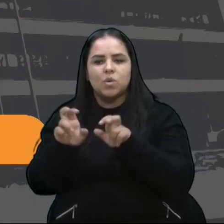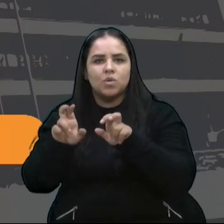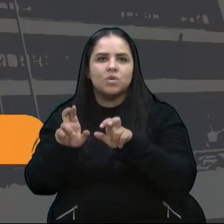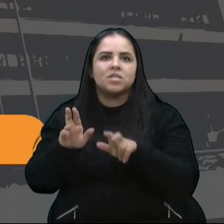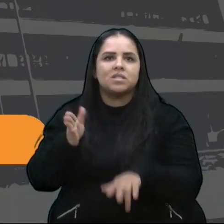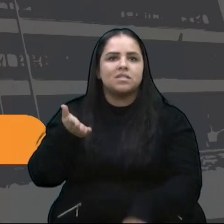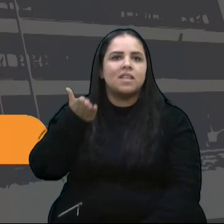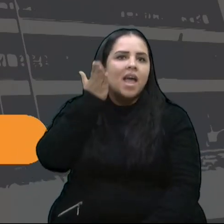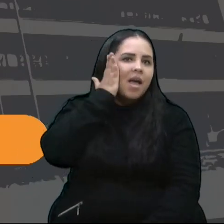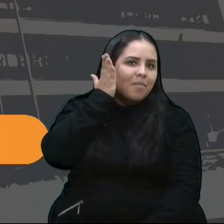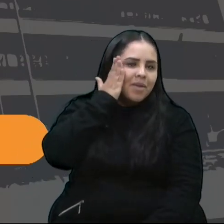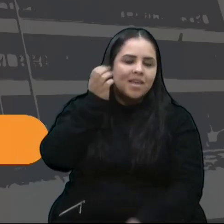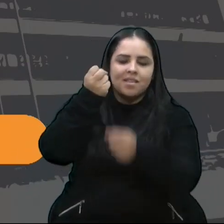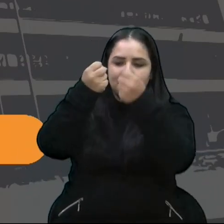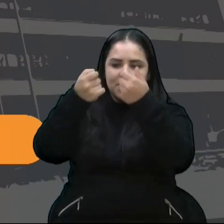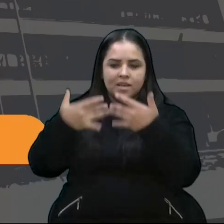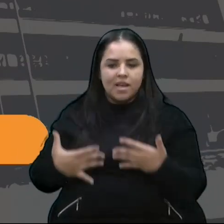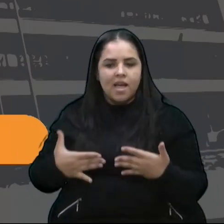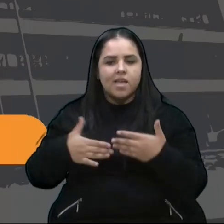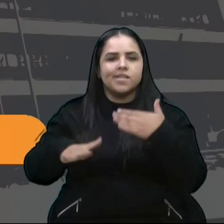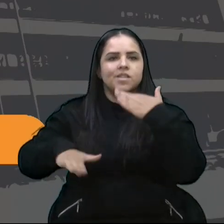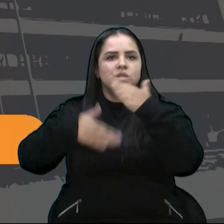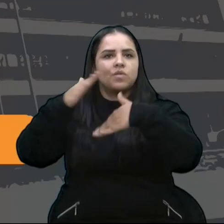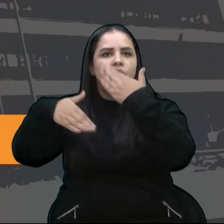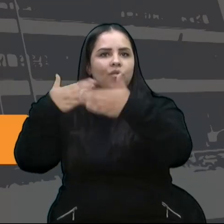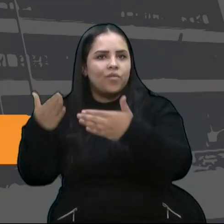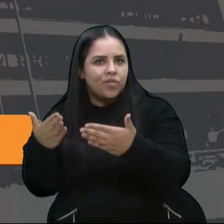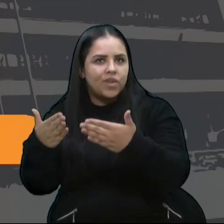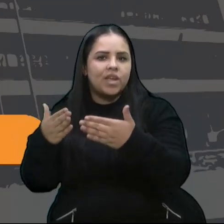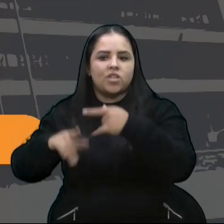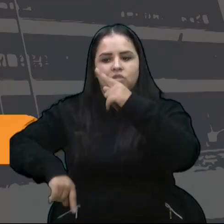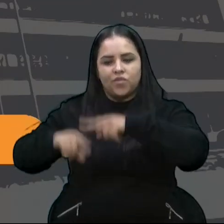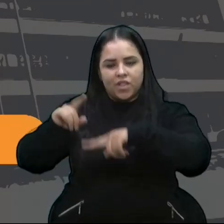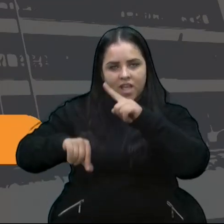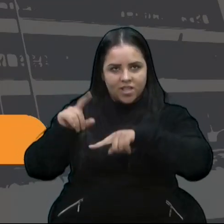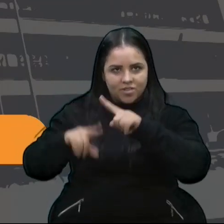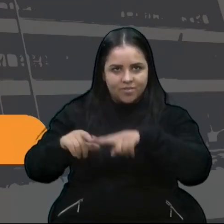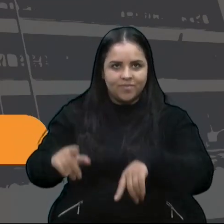saber explicar e desenvolver, né, a nossa atividade.